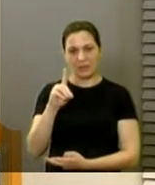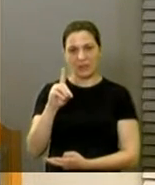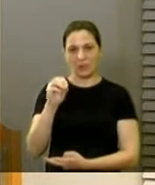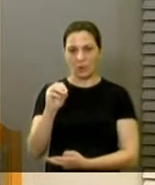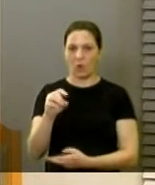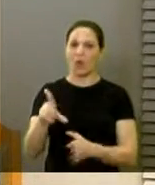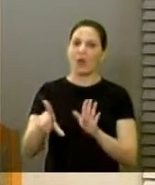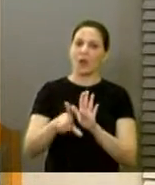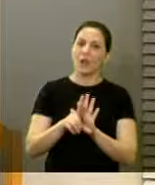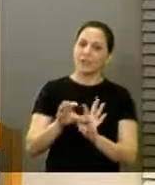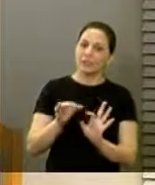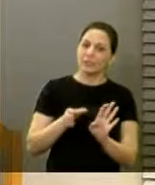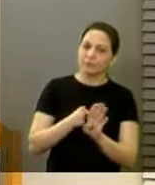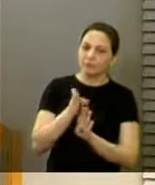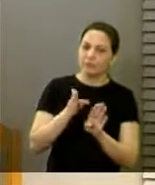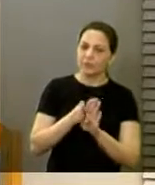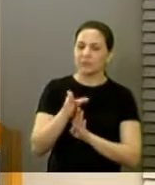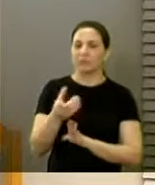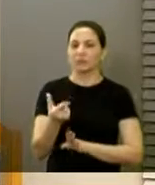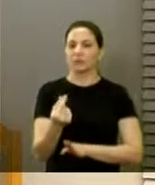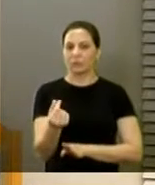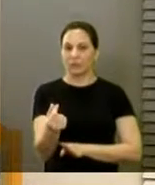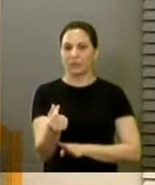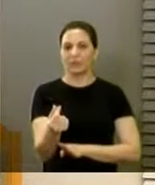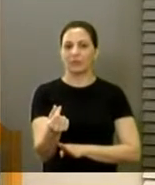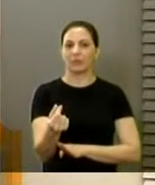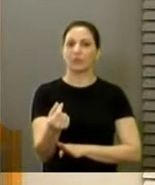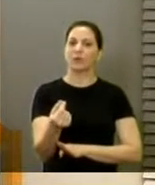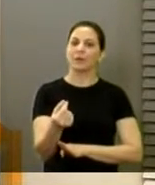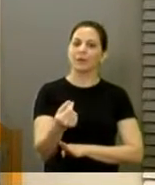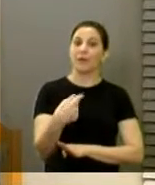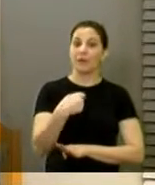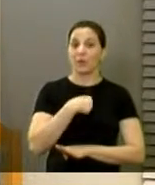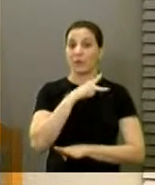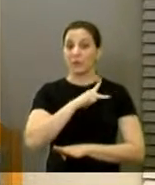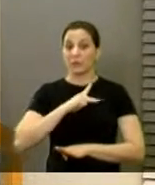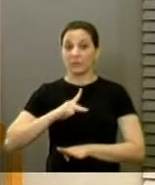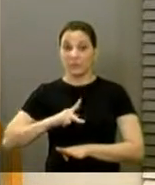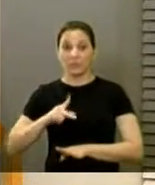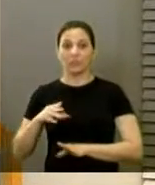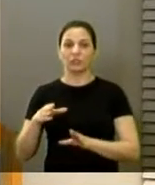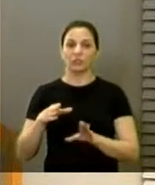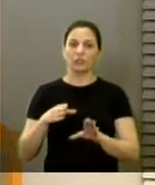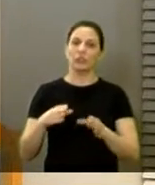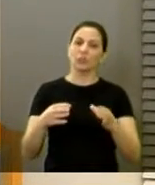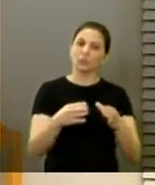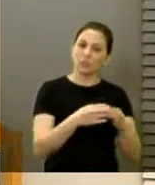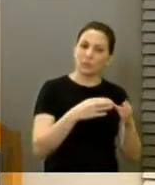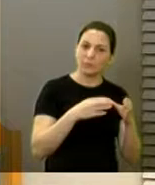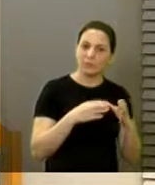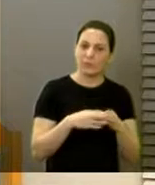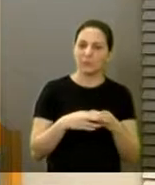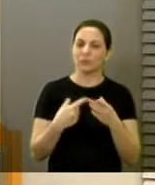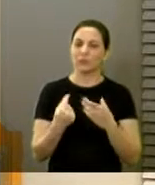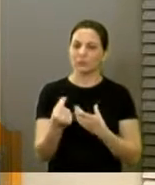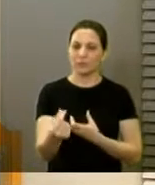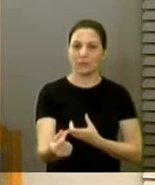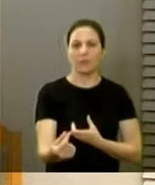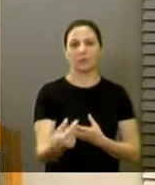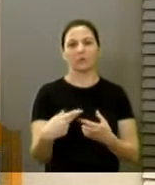orçamentárias então e nome da comissão eu como presidente da comissão de finanças e tributação qual faz parte também a